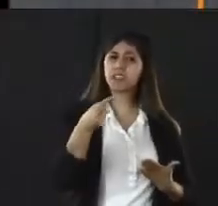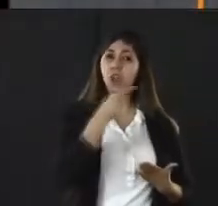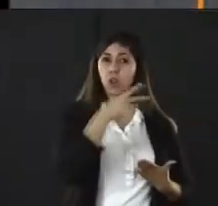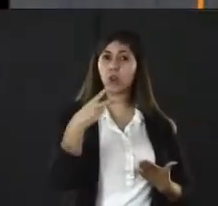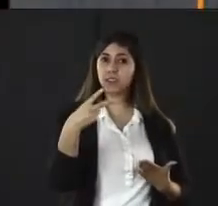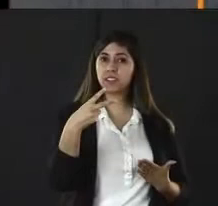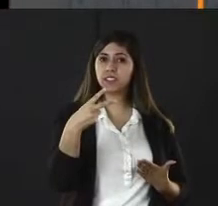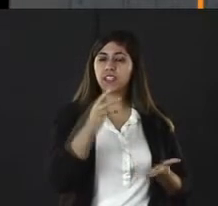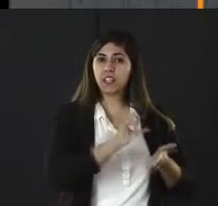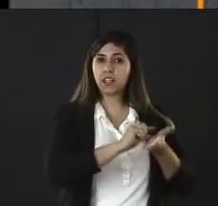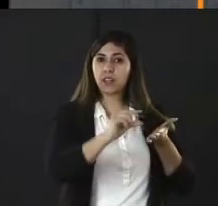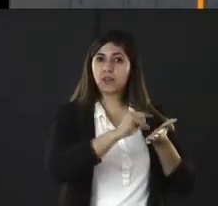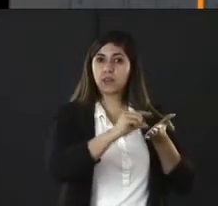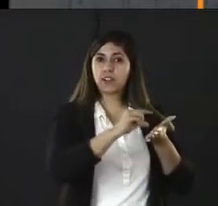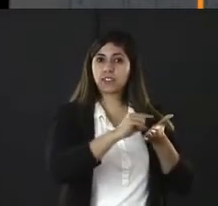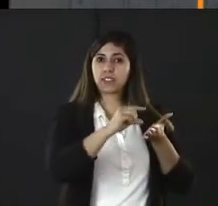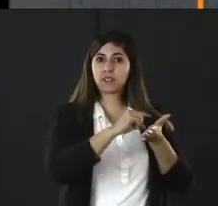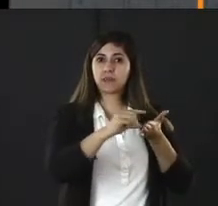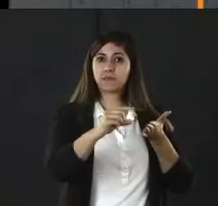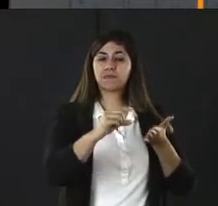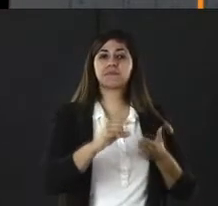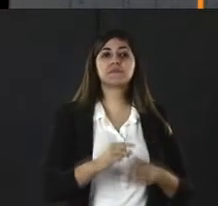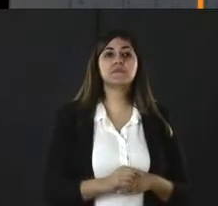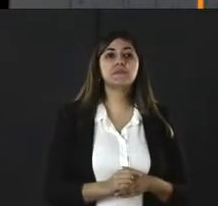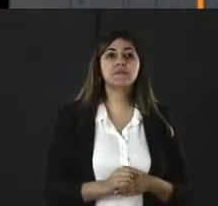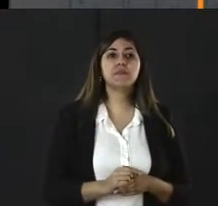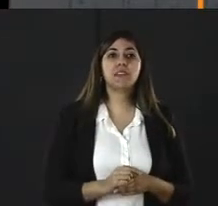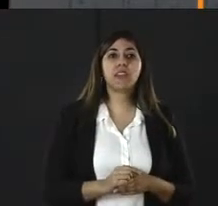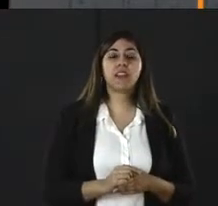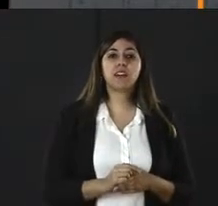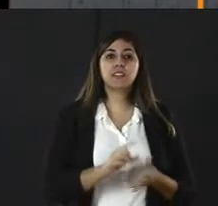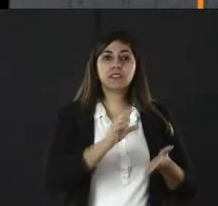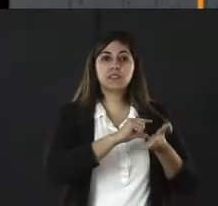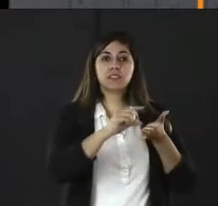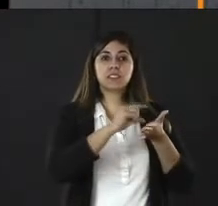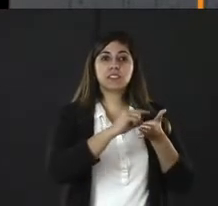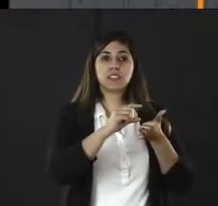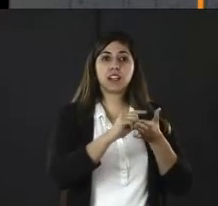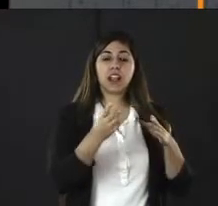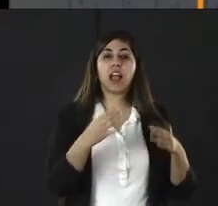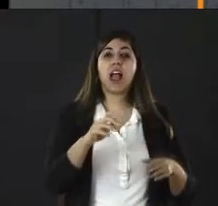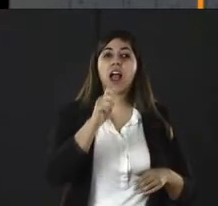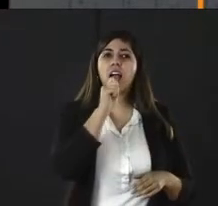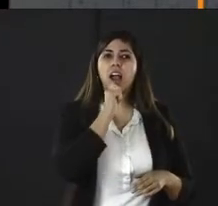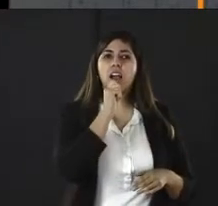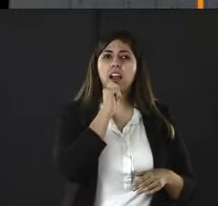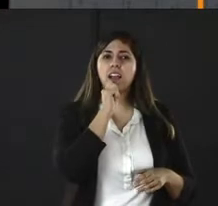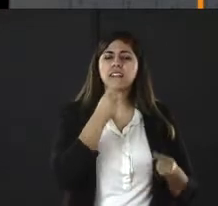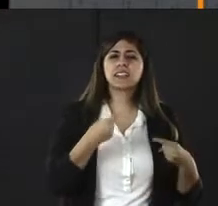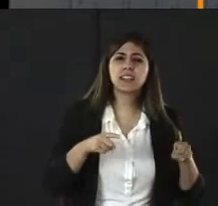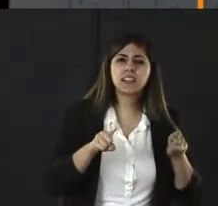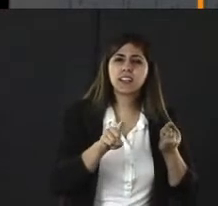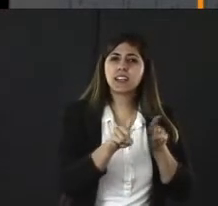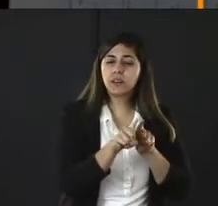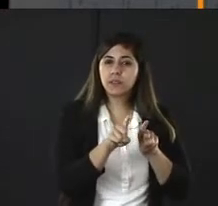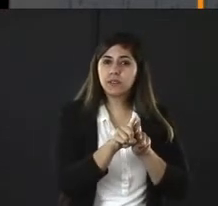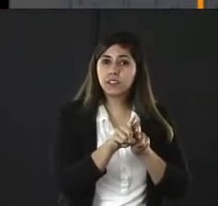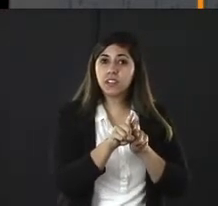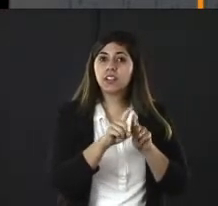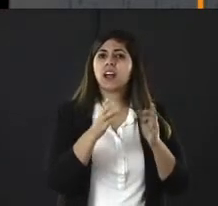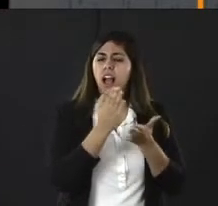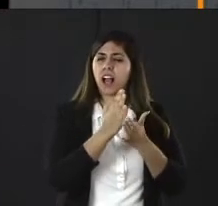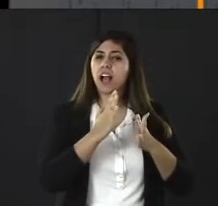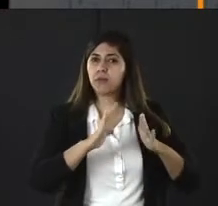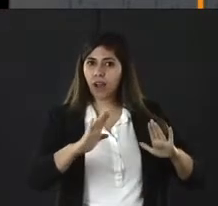está sendo reproduzido aí para você que nos acompanha de casa mas ainda diz o 12 depois disto de seu ele